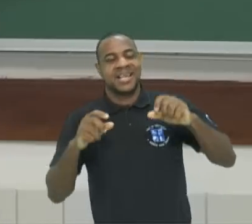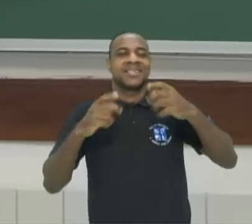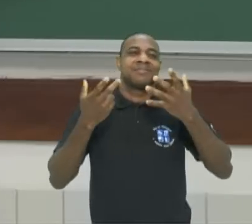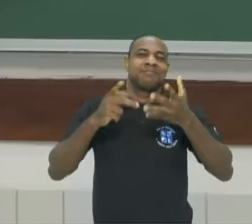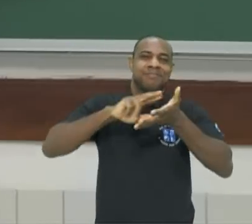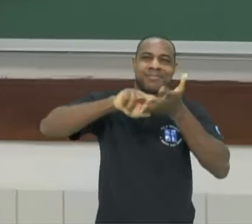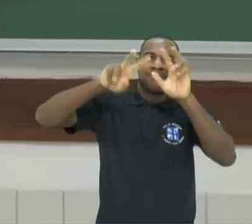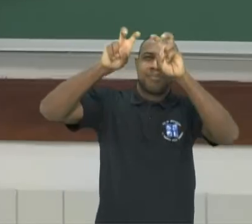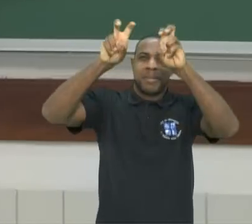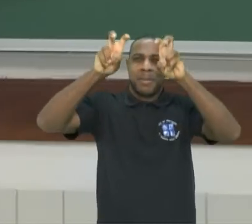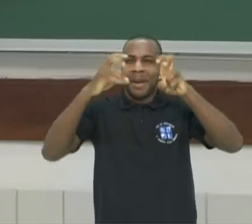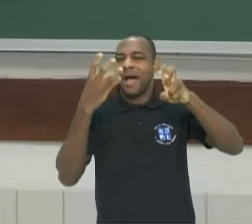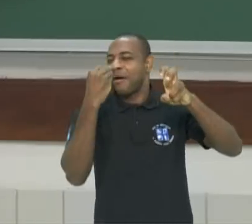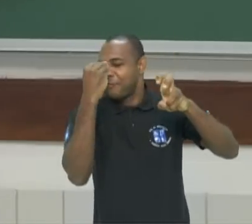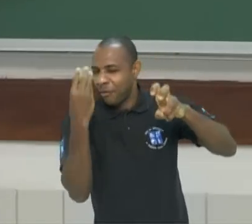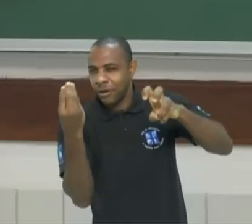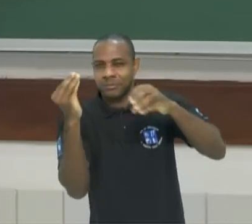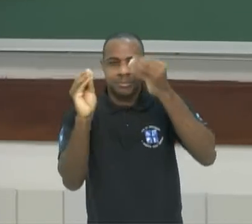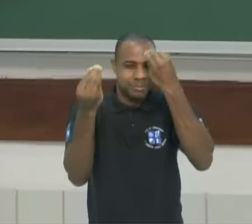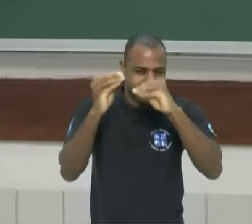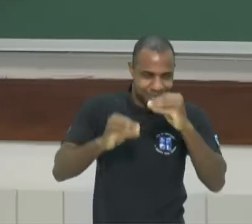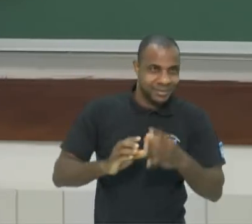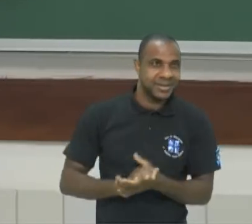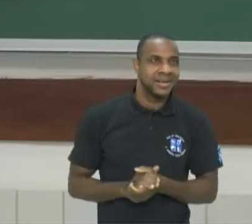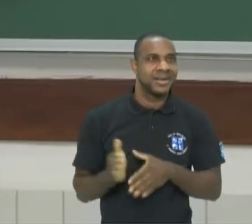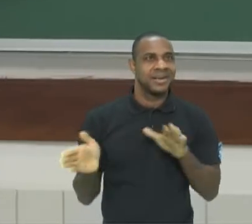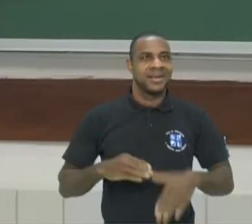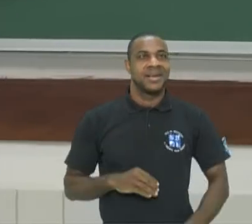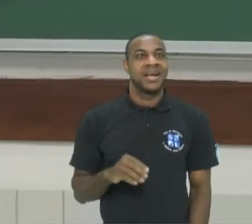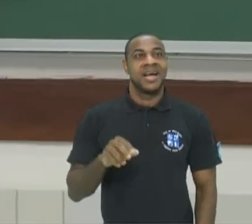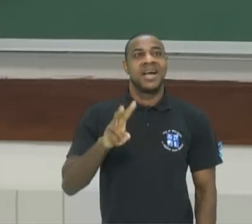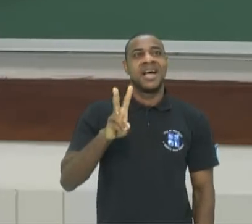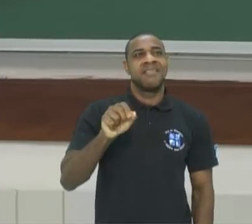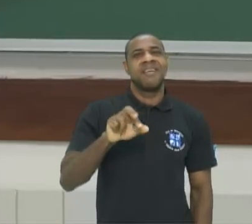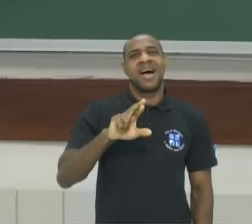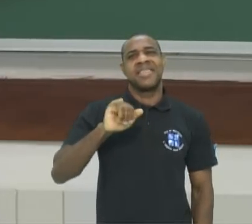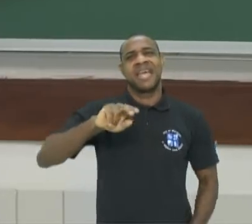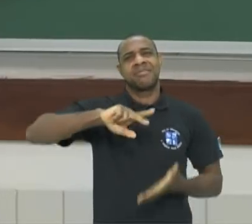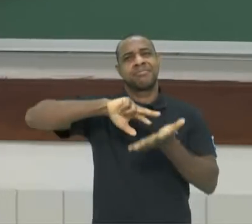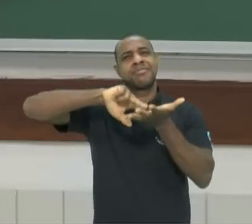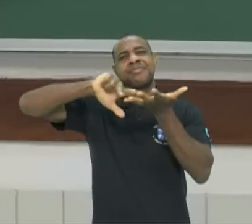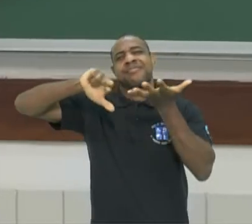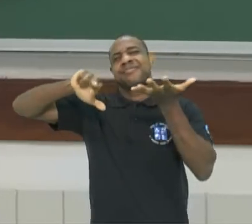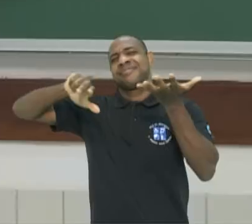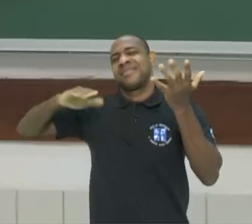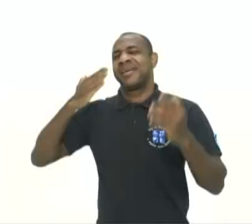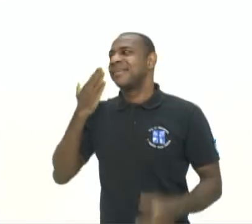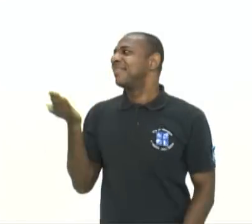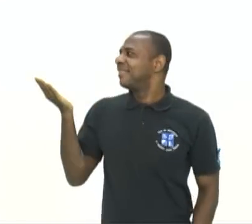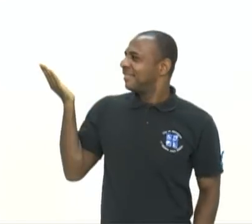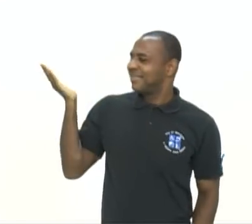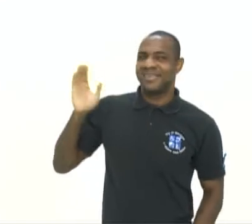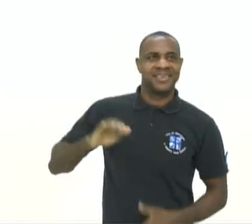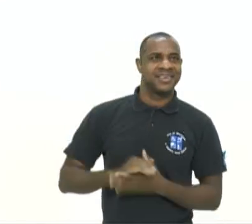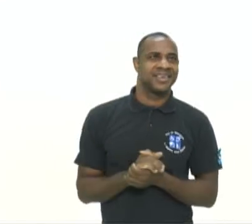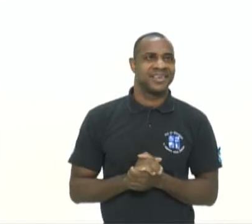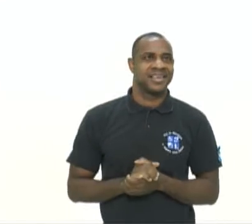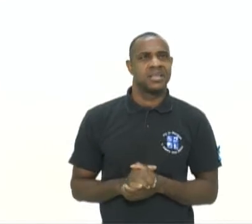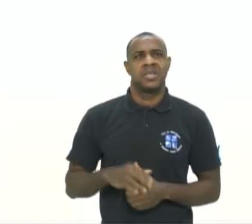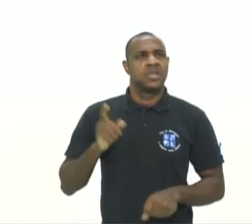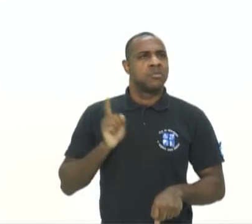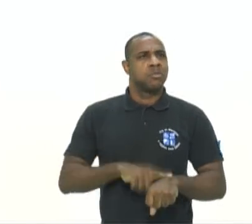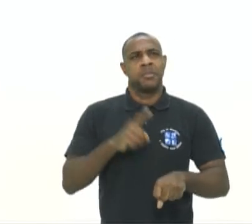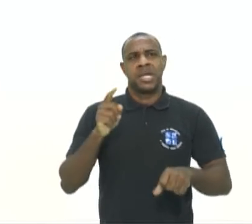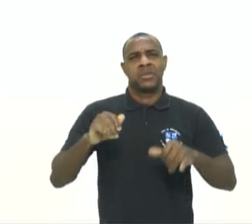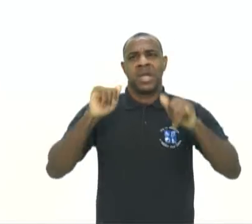cabeçalho, manchete, né? Variáveis, pode ter ou não, depende ali do jornal, na verdade, do momento,